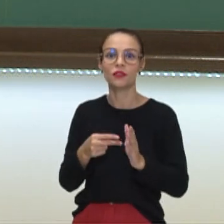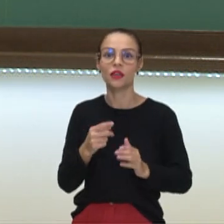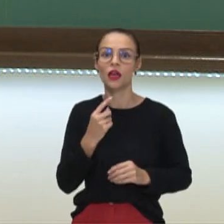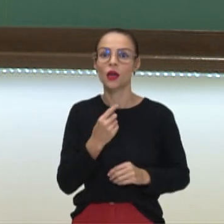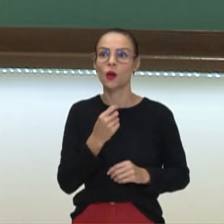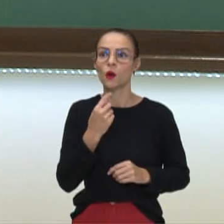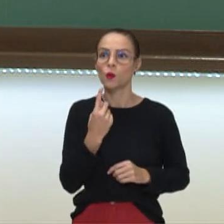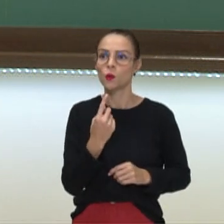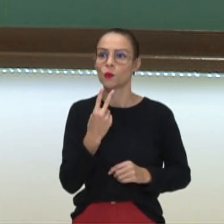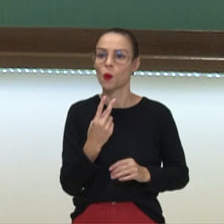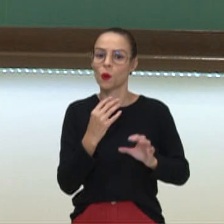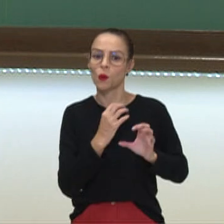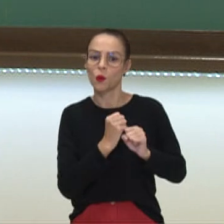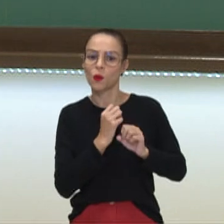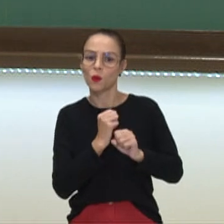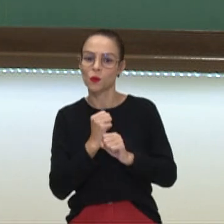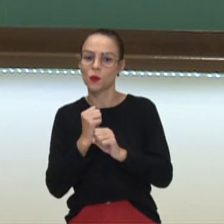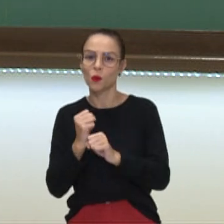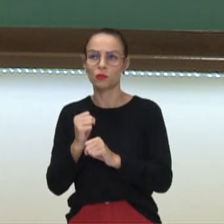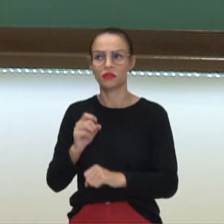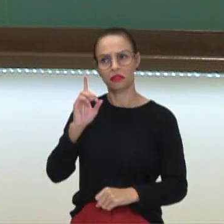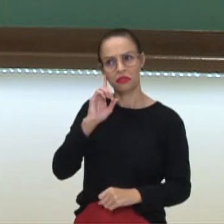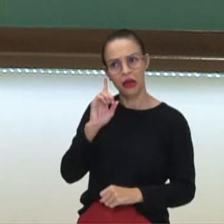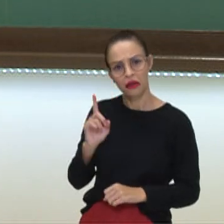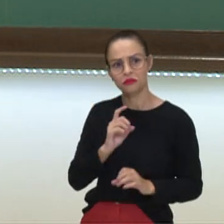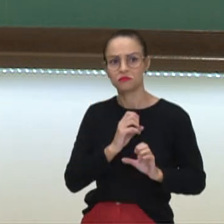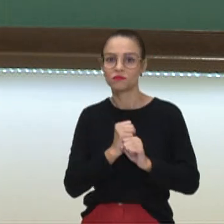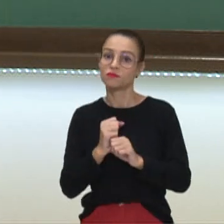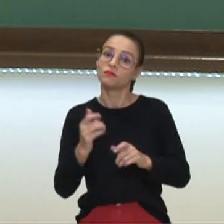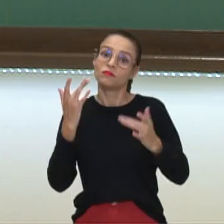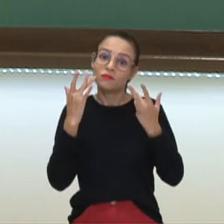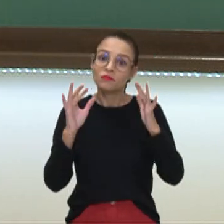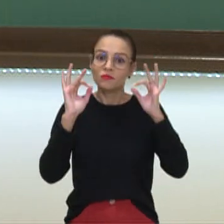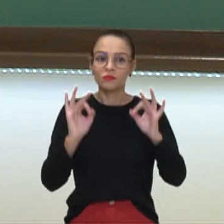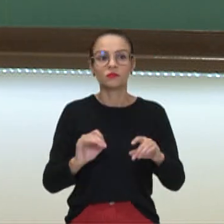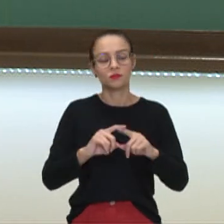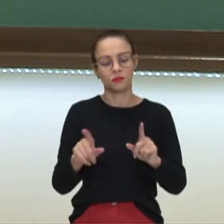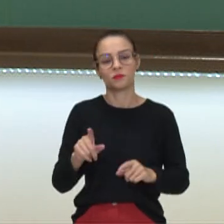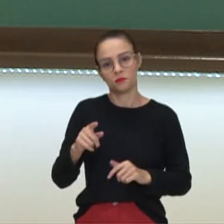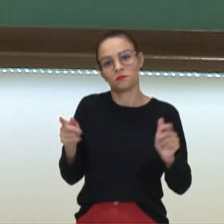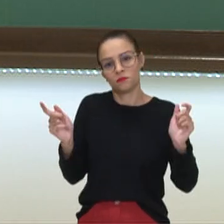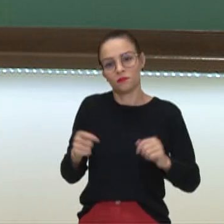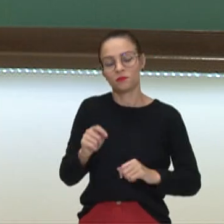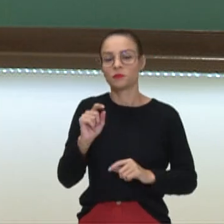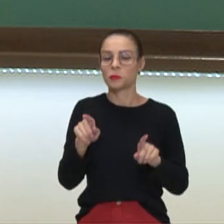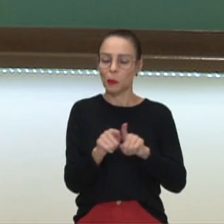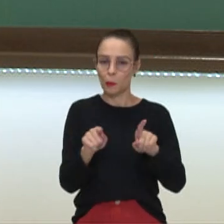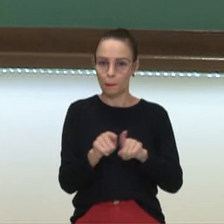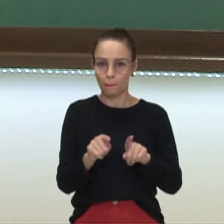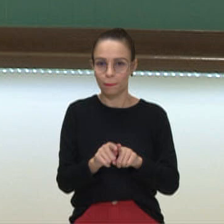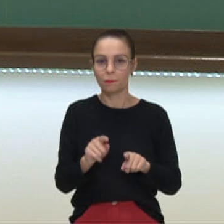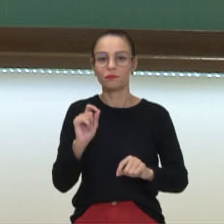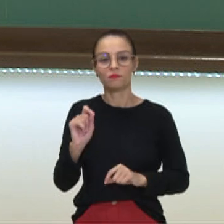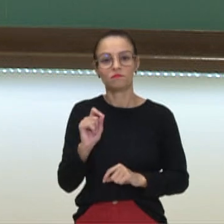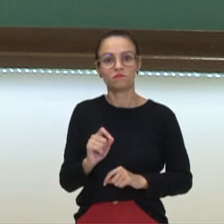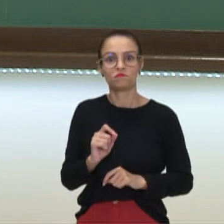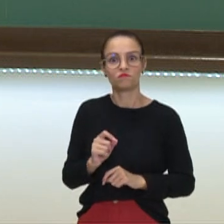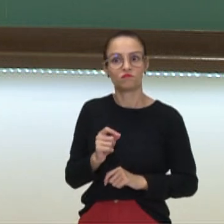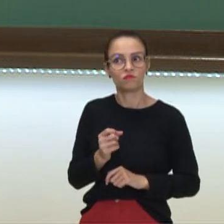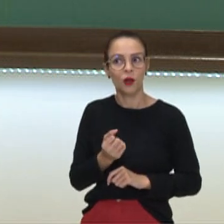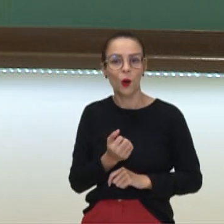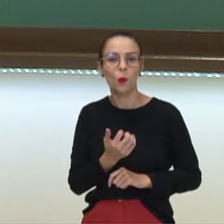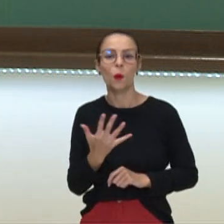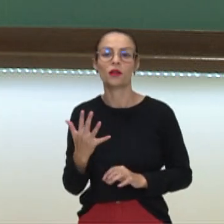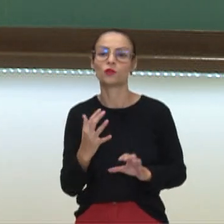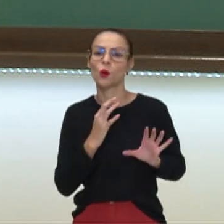Ou uma forma de datar. Nós não podemos precisar isso, mas é uma das possibilidades também, né, de se contar o tempo